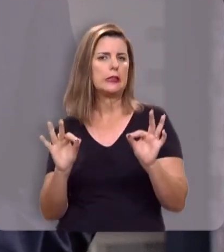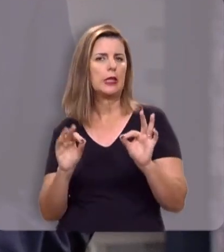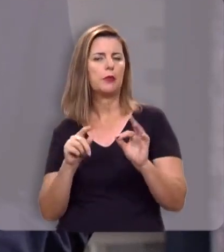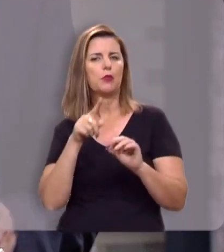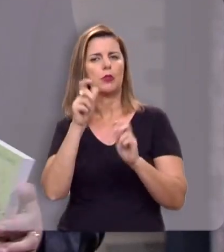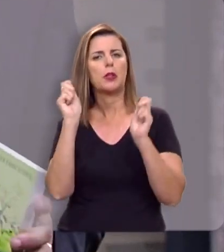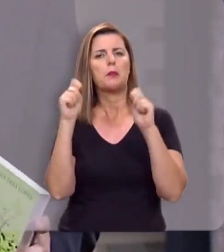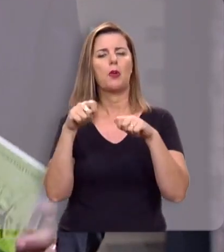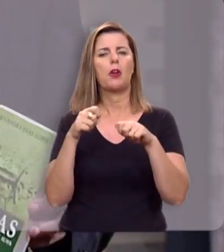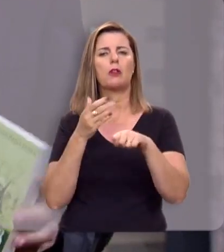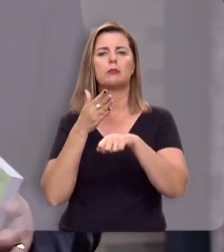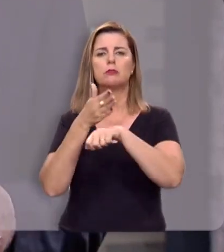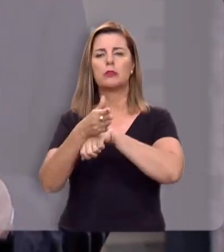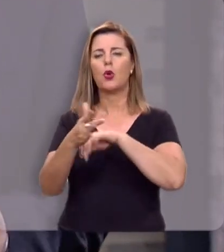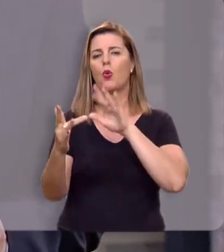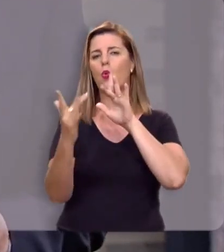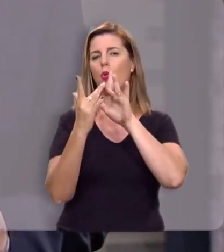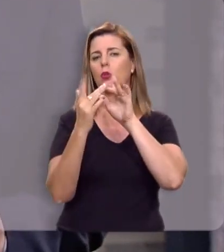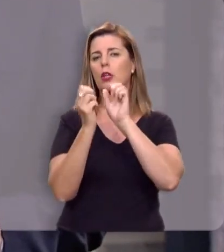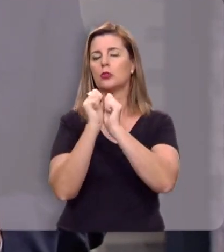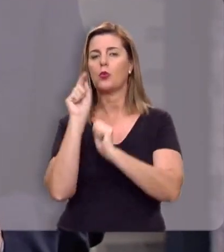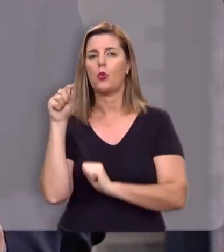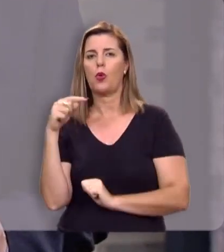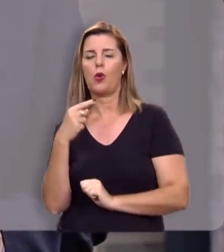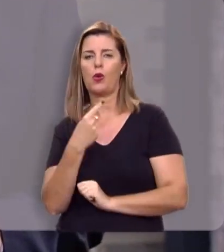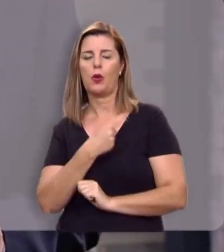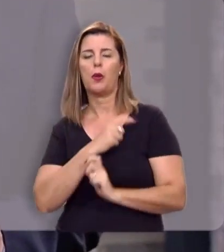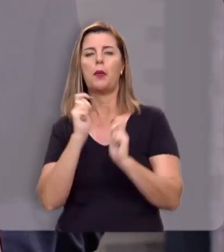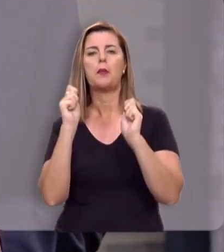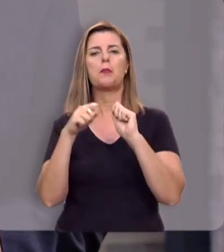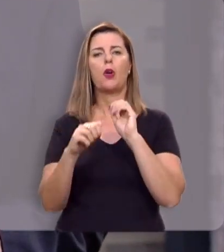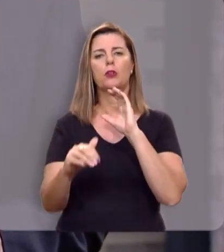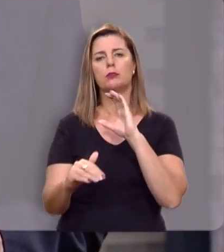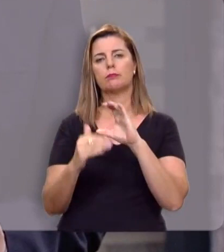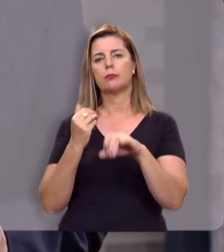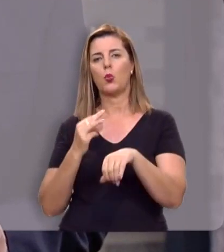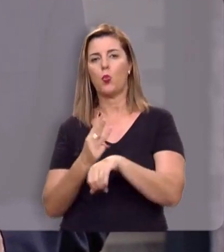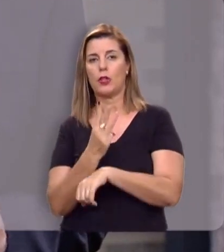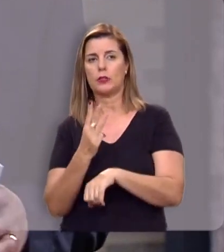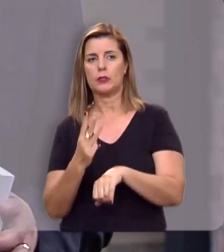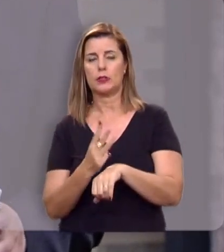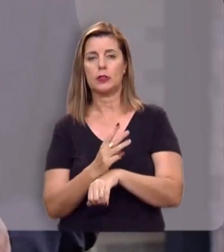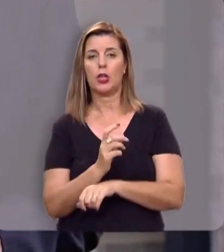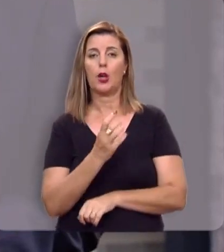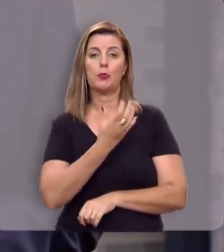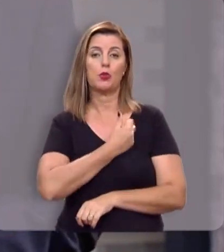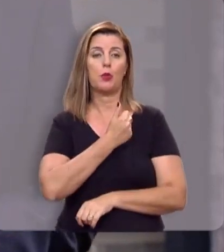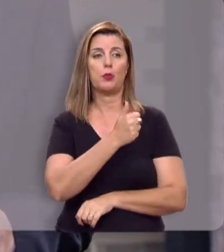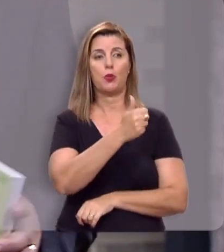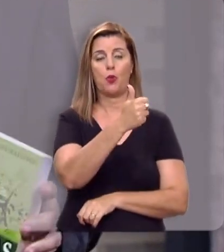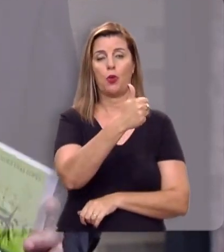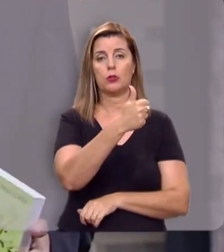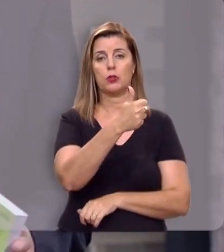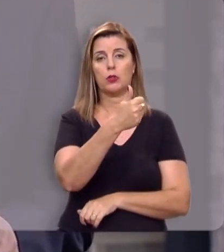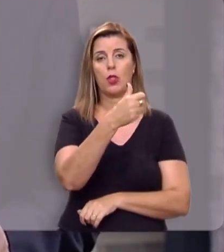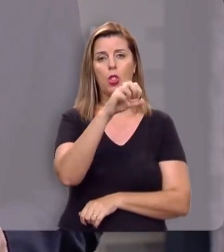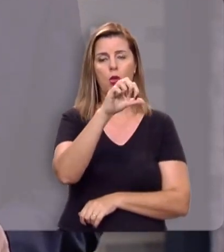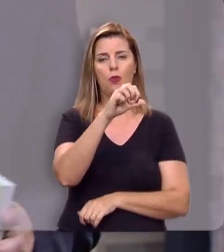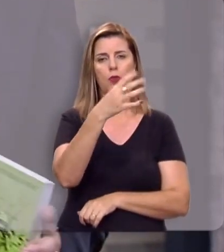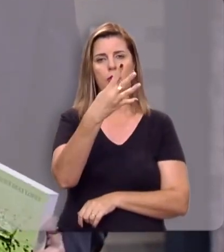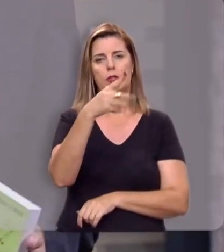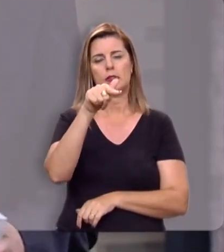simples. Basta você entrar em contato conosco. Você pode mandar um WhatsApp, o nosso número é o código de área